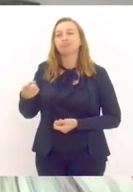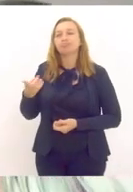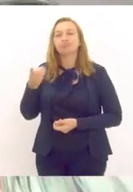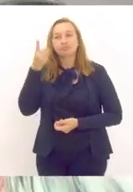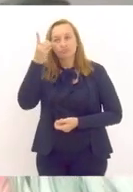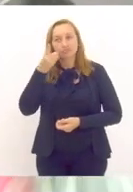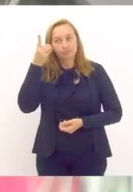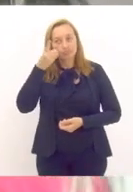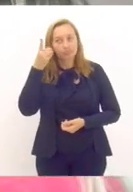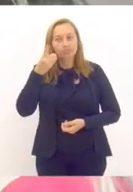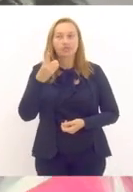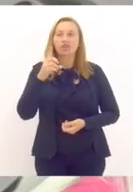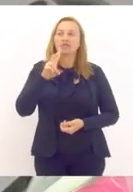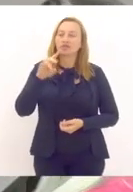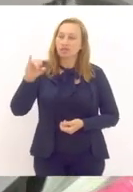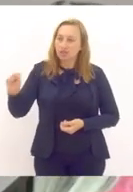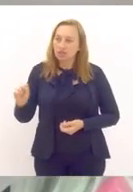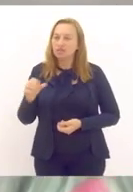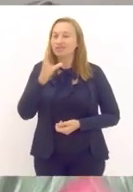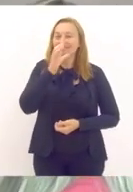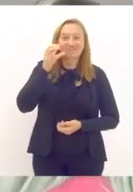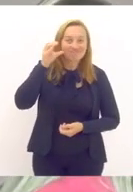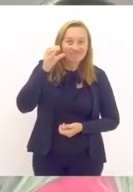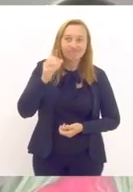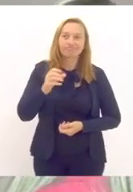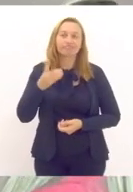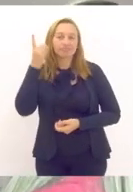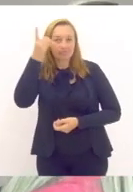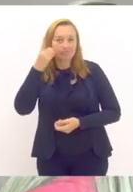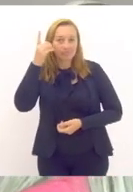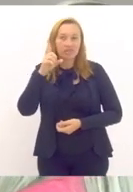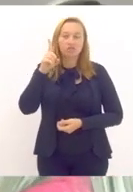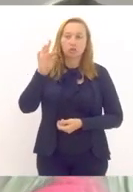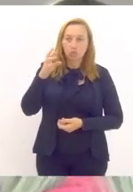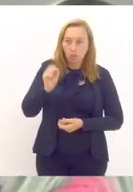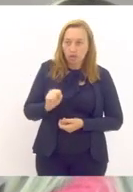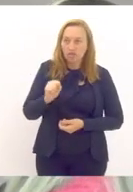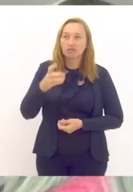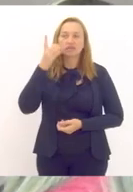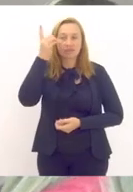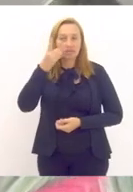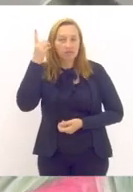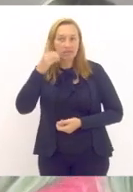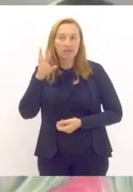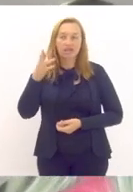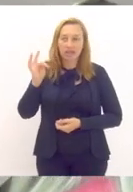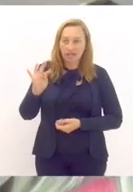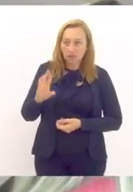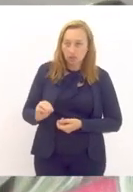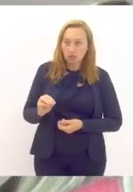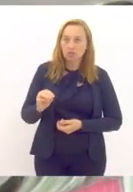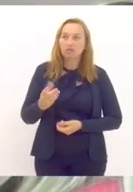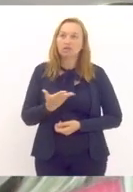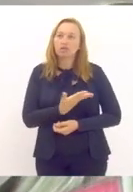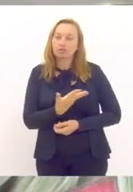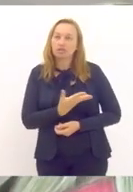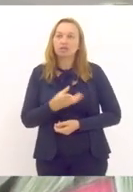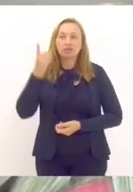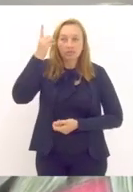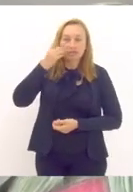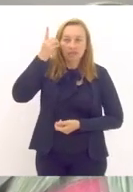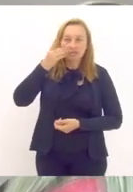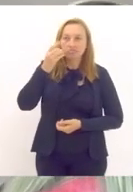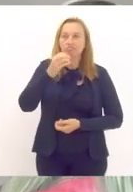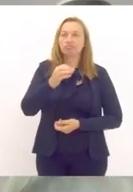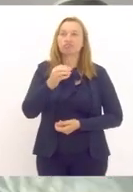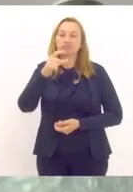já Vinícius Cozolino, deputada Célia Jordão, deputado Douglas Ruas, deputado Renato Miranda, nosso querido deputado Luiz Paulo,